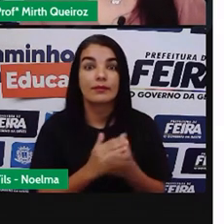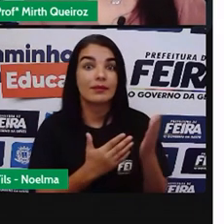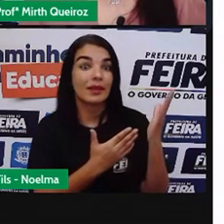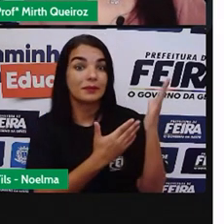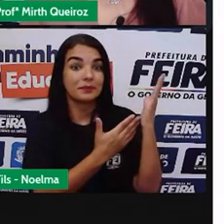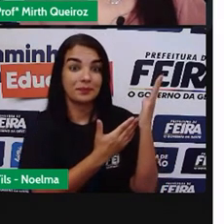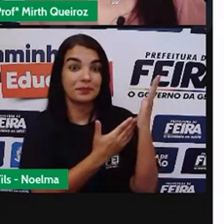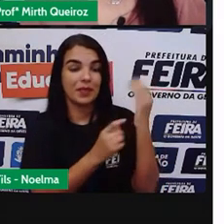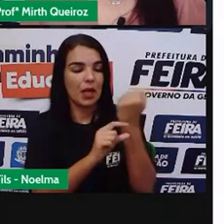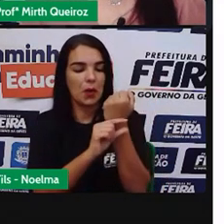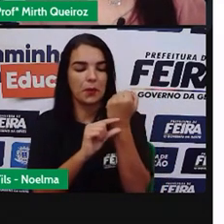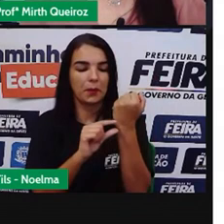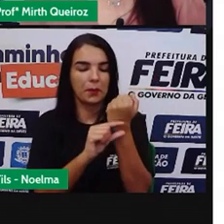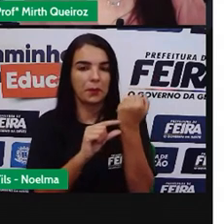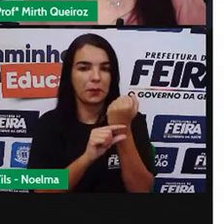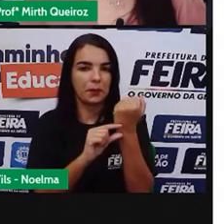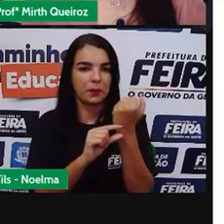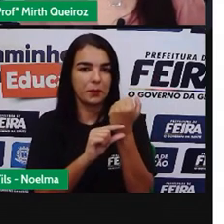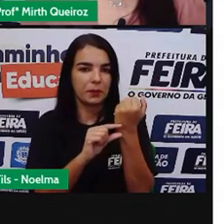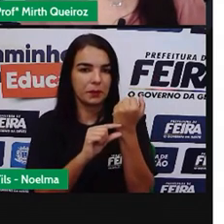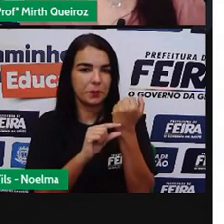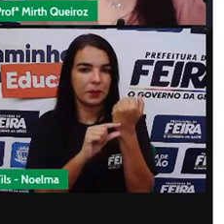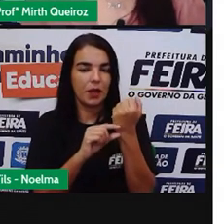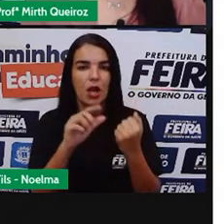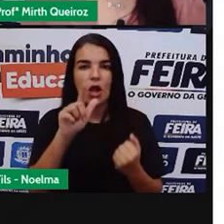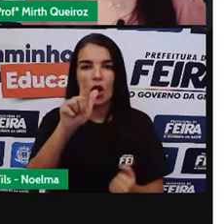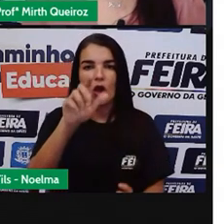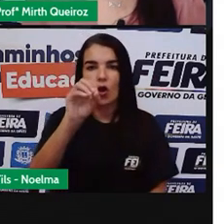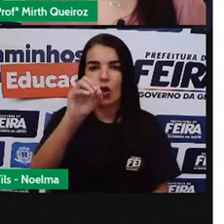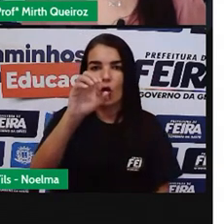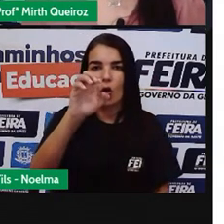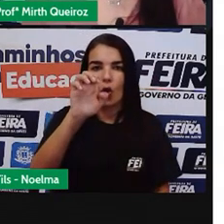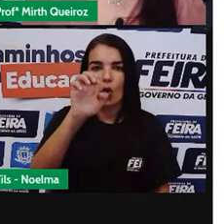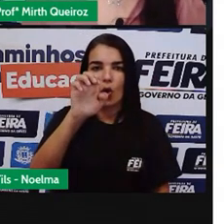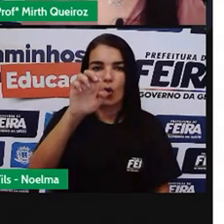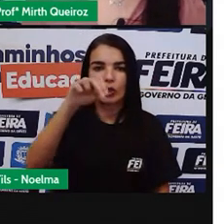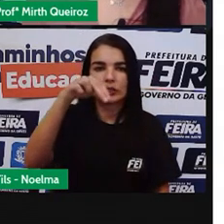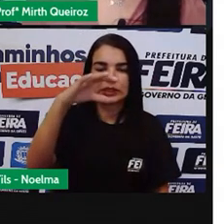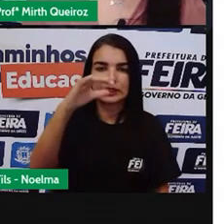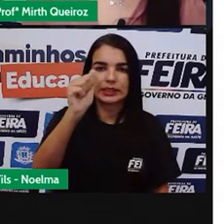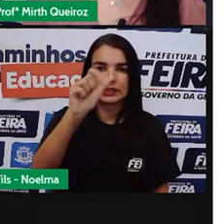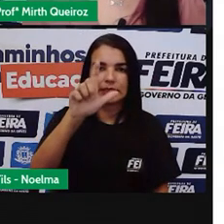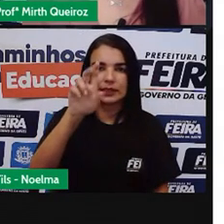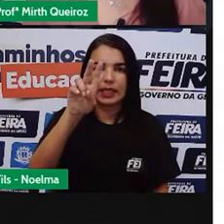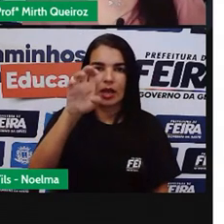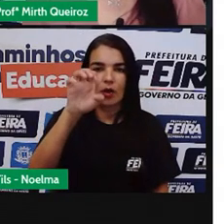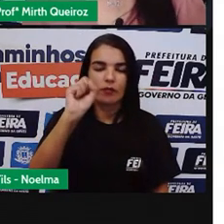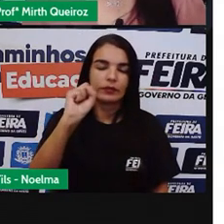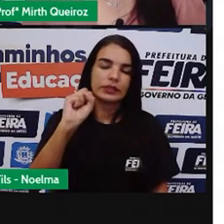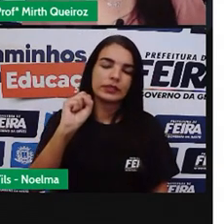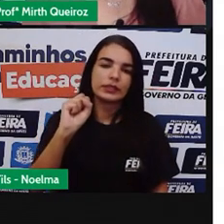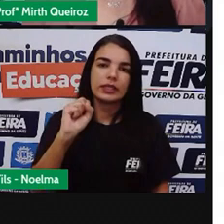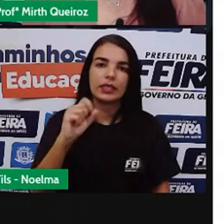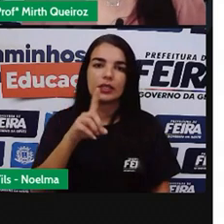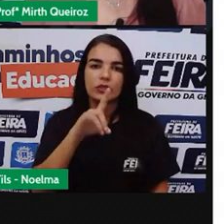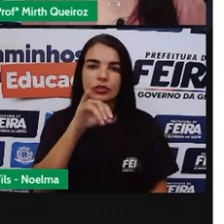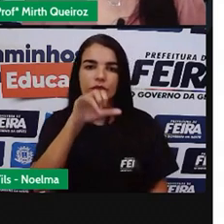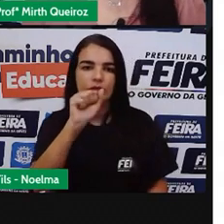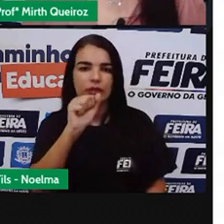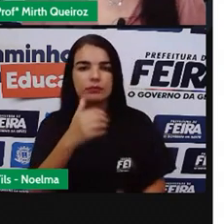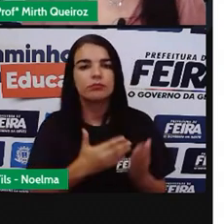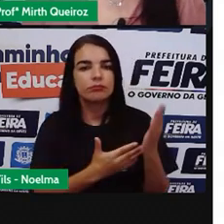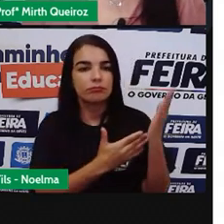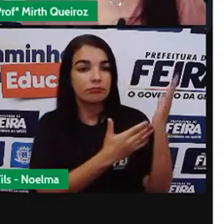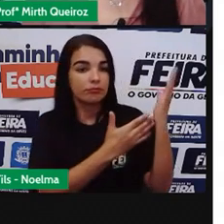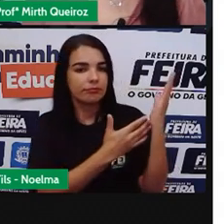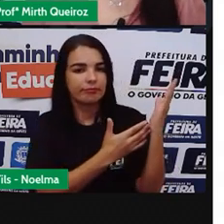Gonçalves Dias, canção de exílio, né? Do exílio. Minha terra tem palmeiras onde canta o sabiá. As aves